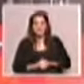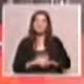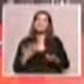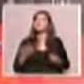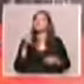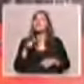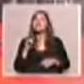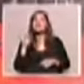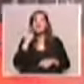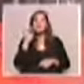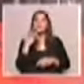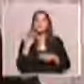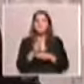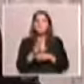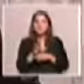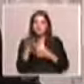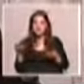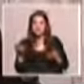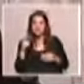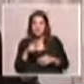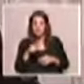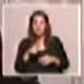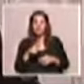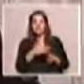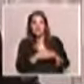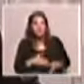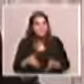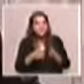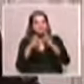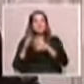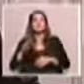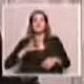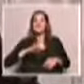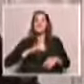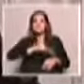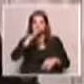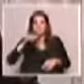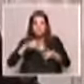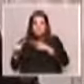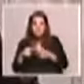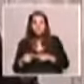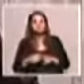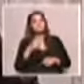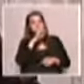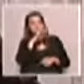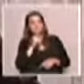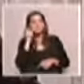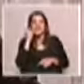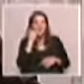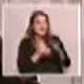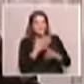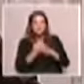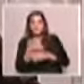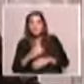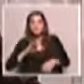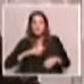Aqui era importante, por exemplo, termos já a rota do queijo, Serra Exato. Da Estrela, não é? E conhecermos quem são os produtores, uhum, quem são os produtores